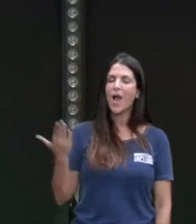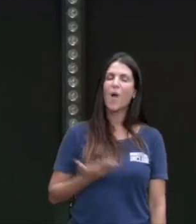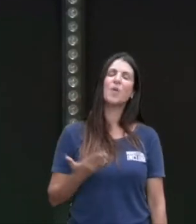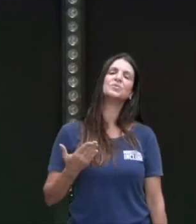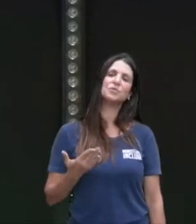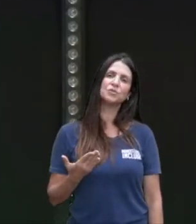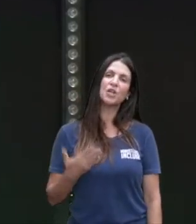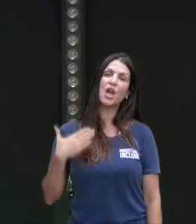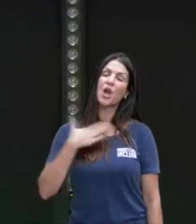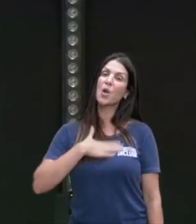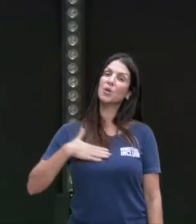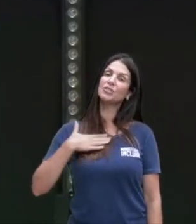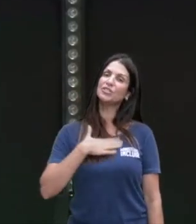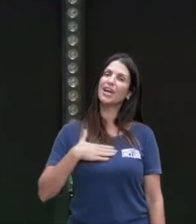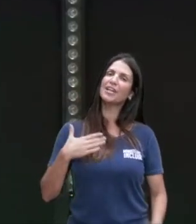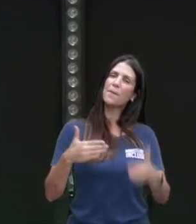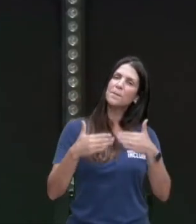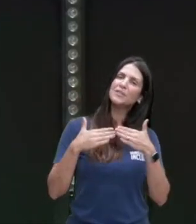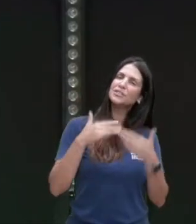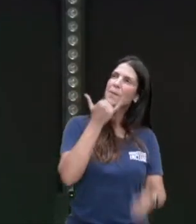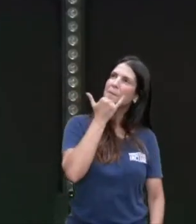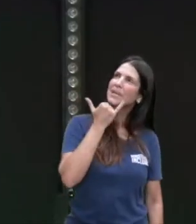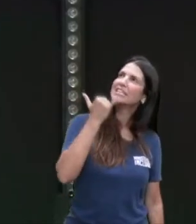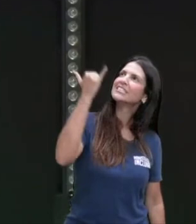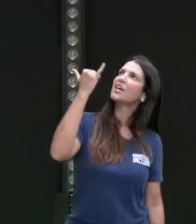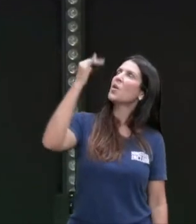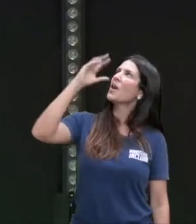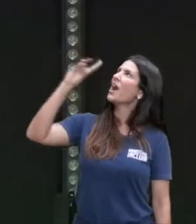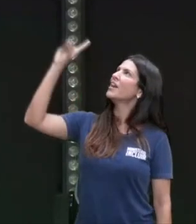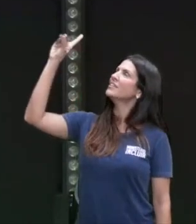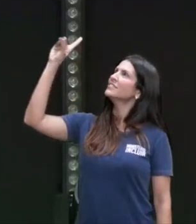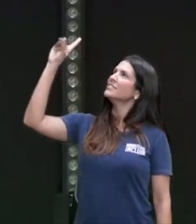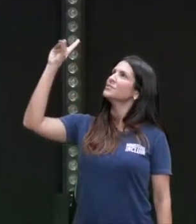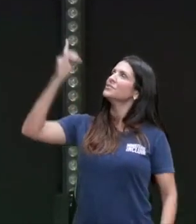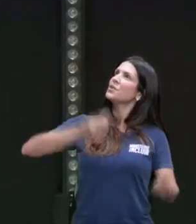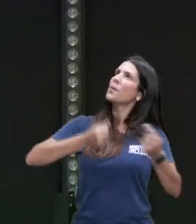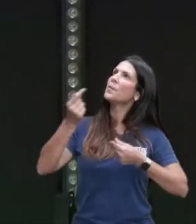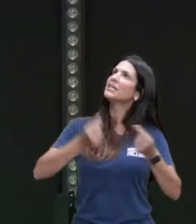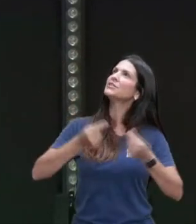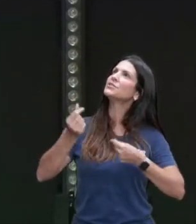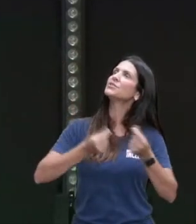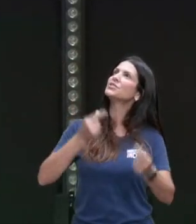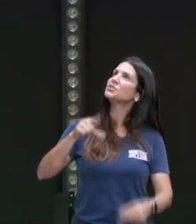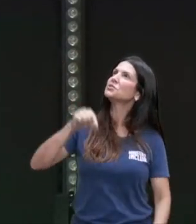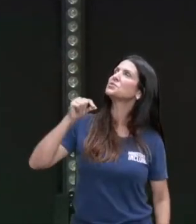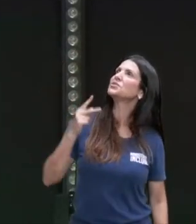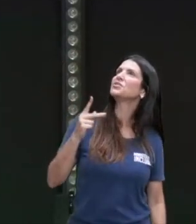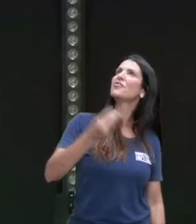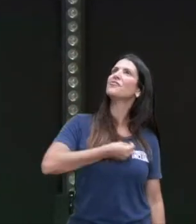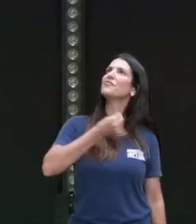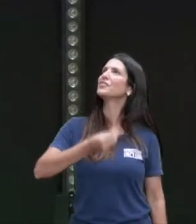momento gostaria de pedir perdão a Deus pelo preço que definiram para suas vidas e